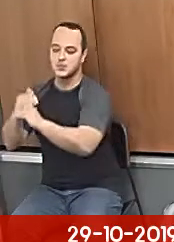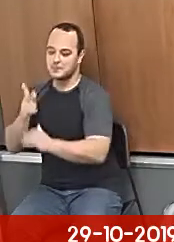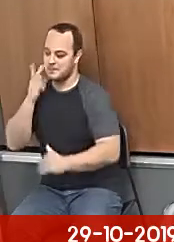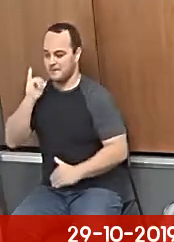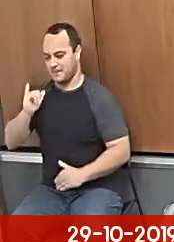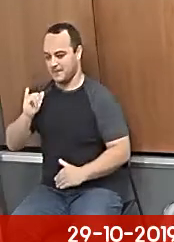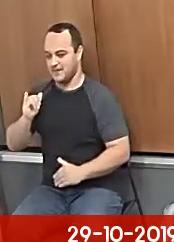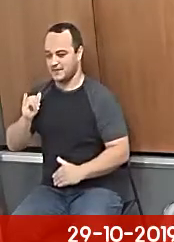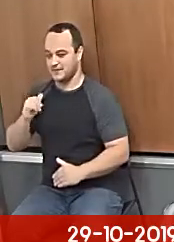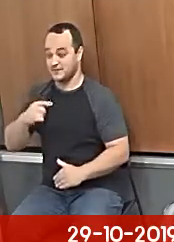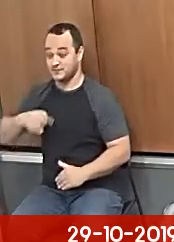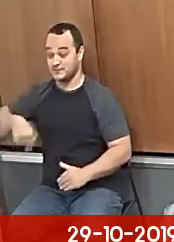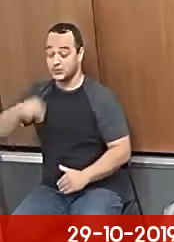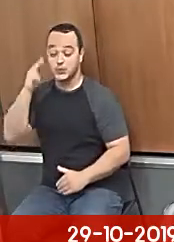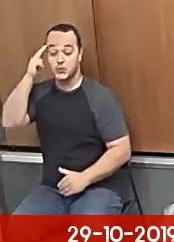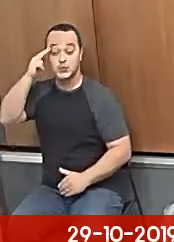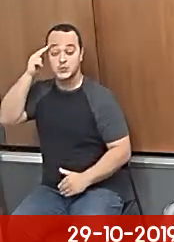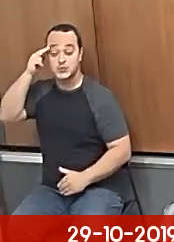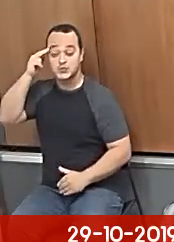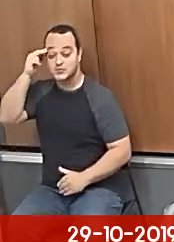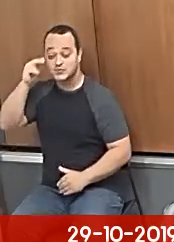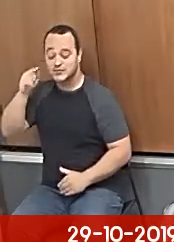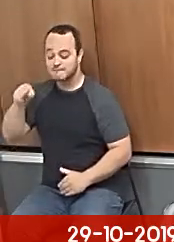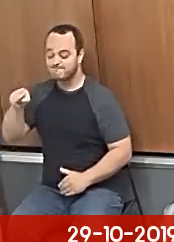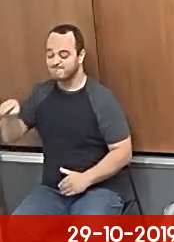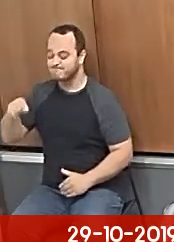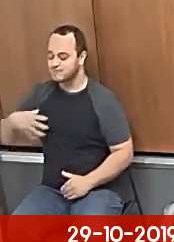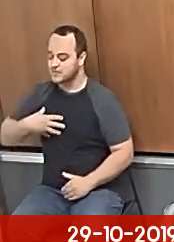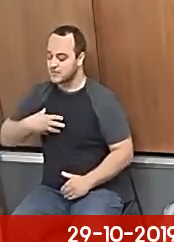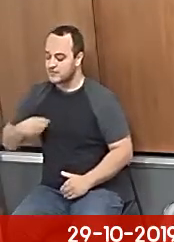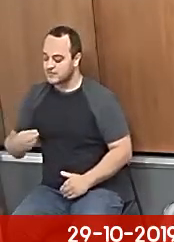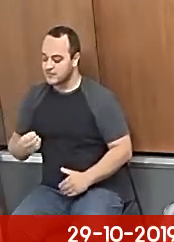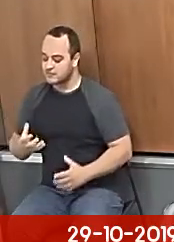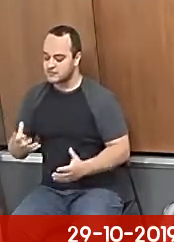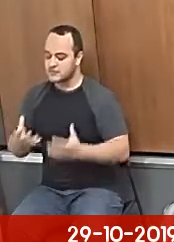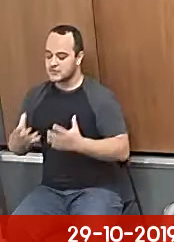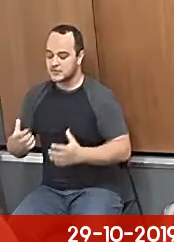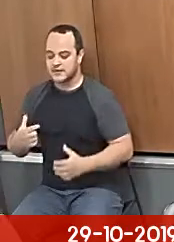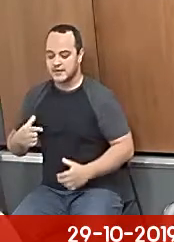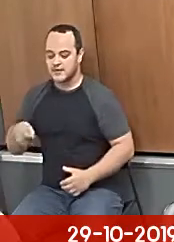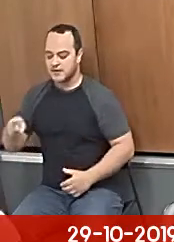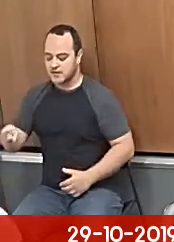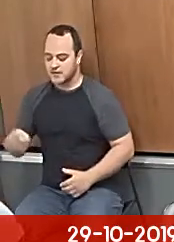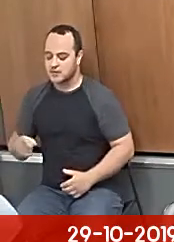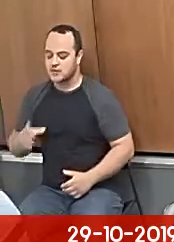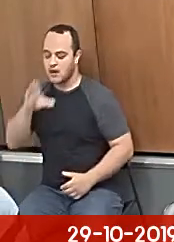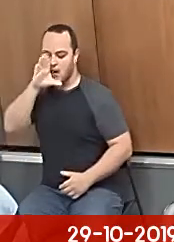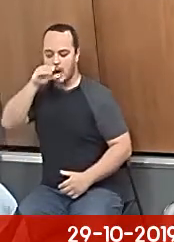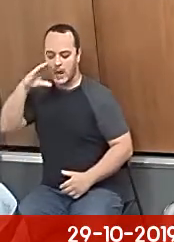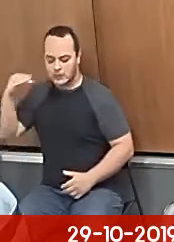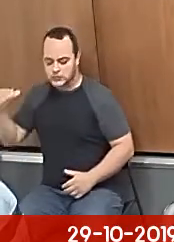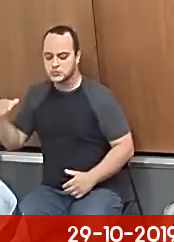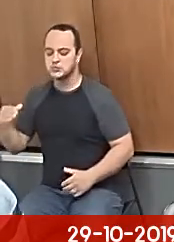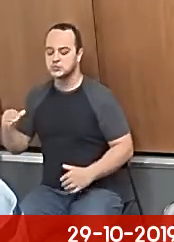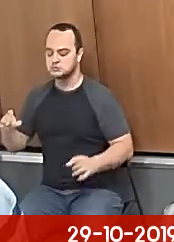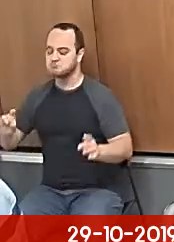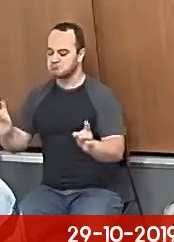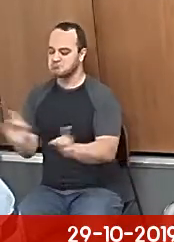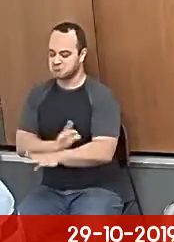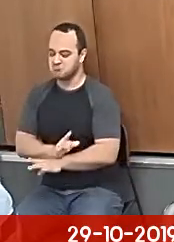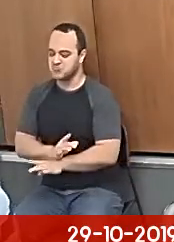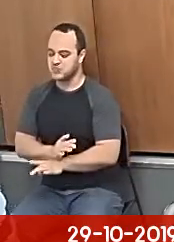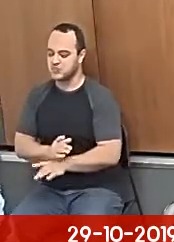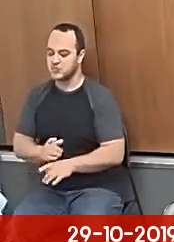sonho de que os filhos alcancem a cidadania plena, sejam homens e que tenham